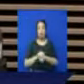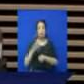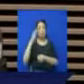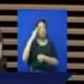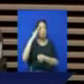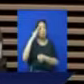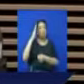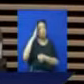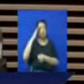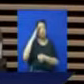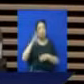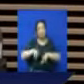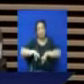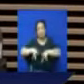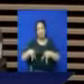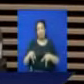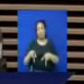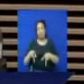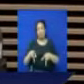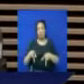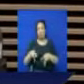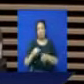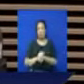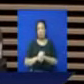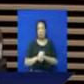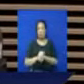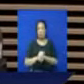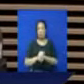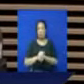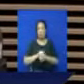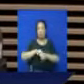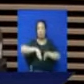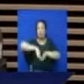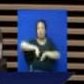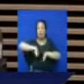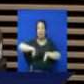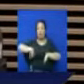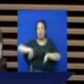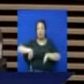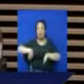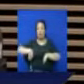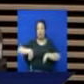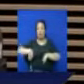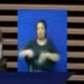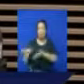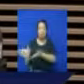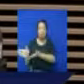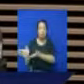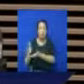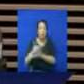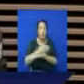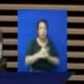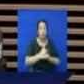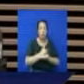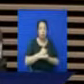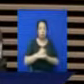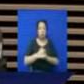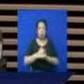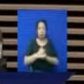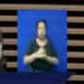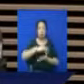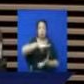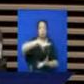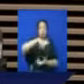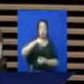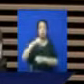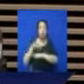Ela significa separados para Deus. Aquilo que eu disse, chamados do mundo para fazerem parte de uma